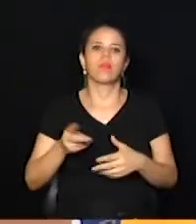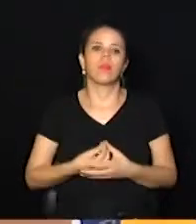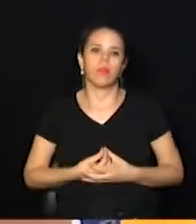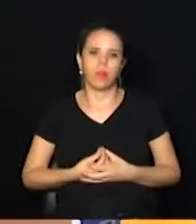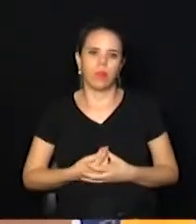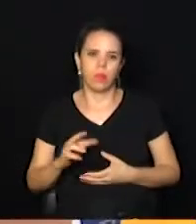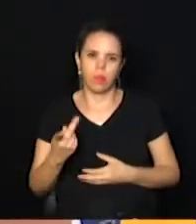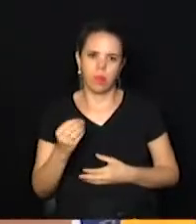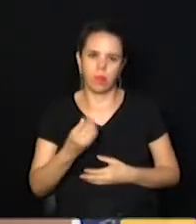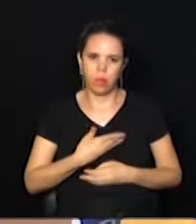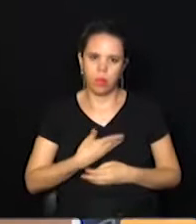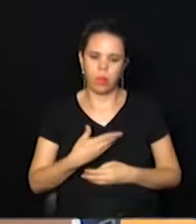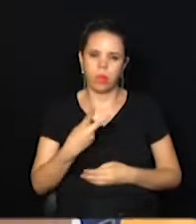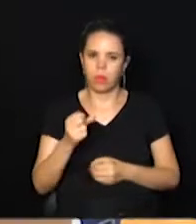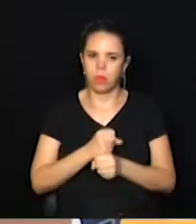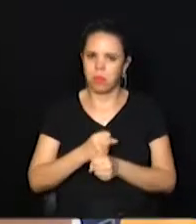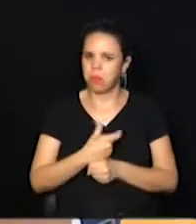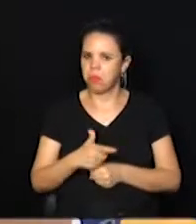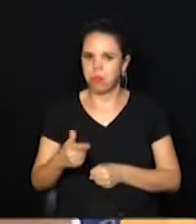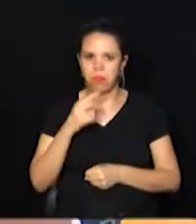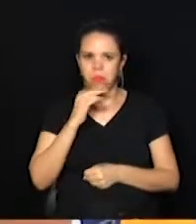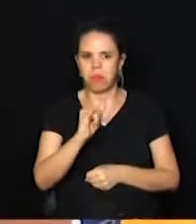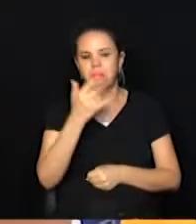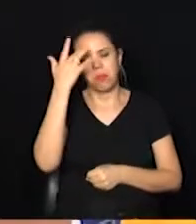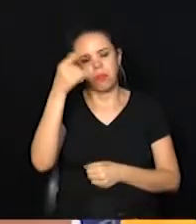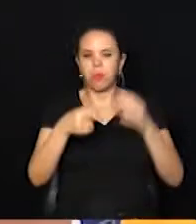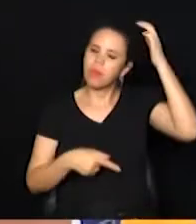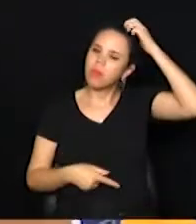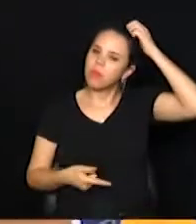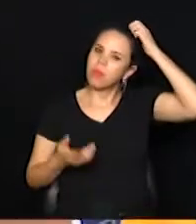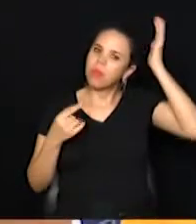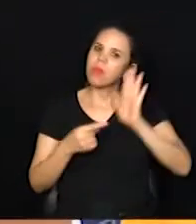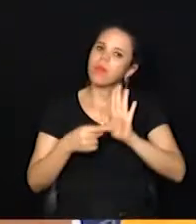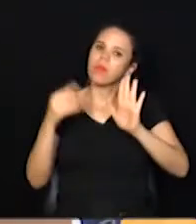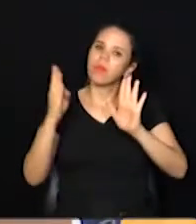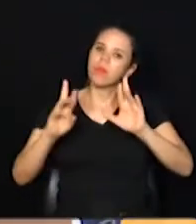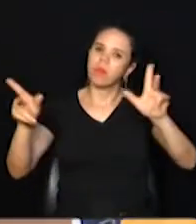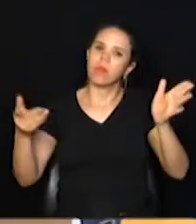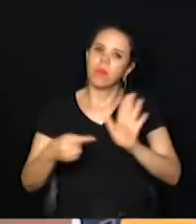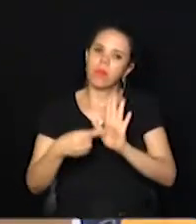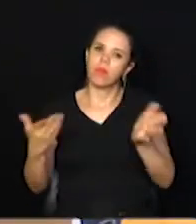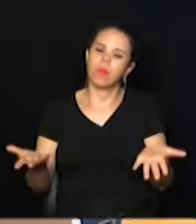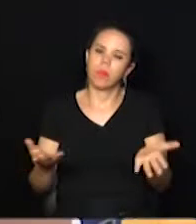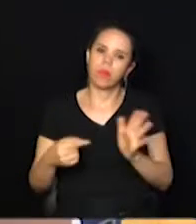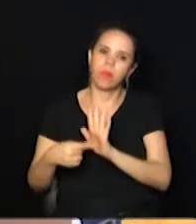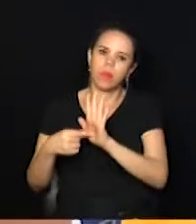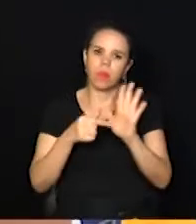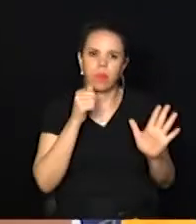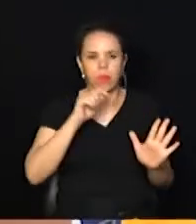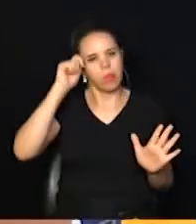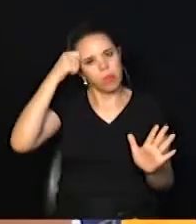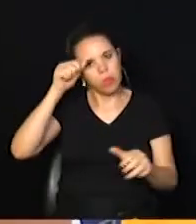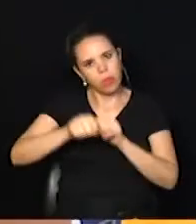Toninho, meu amigo, já faz 20 anos que não tenho notícias suas. Queria te mostrar esse Brasil diferente. Queria te apresentar as mulheres pretas que